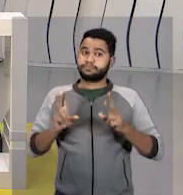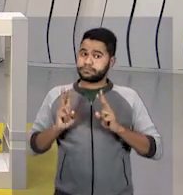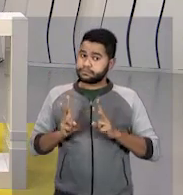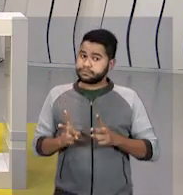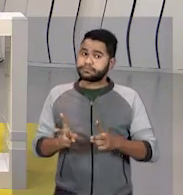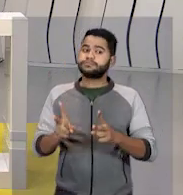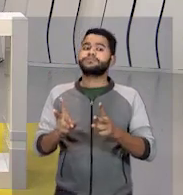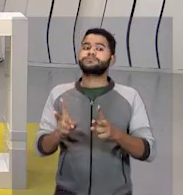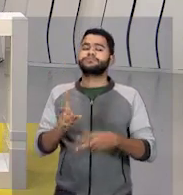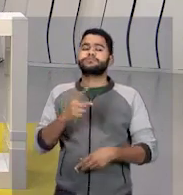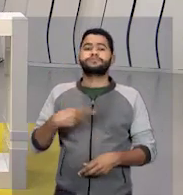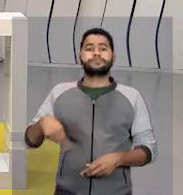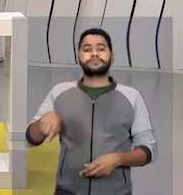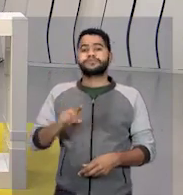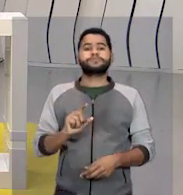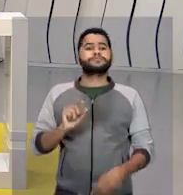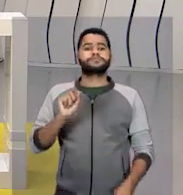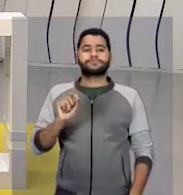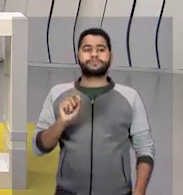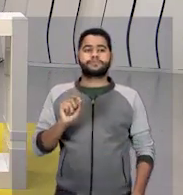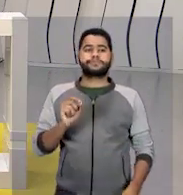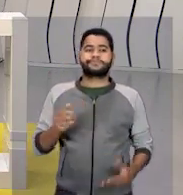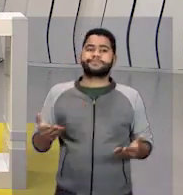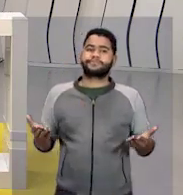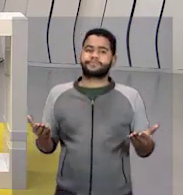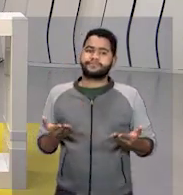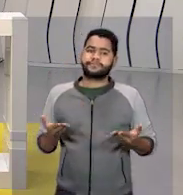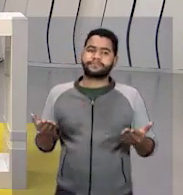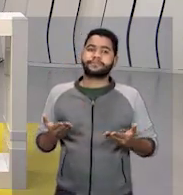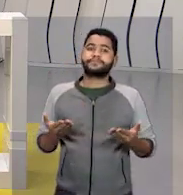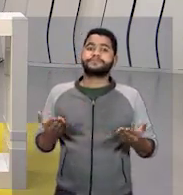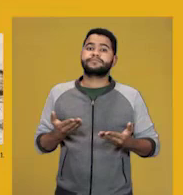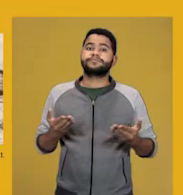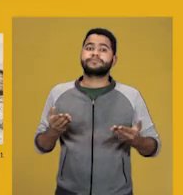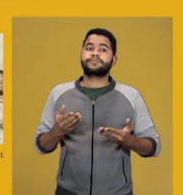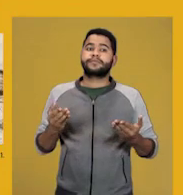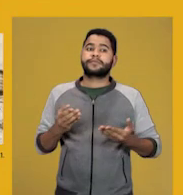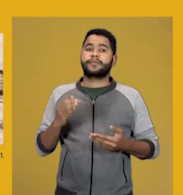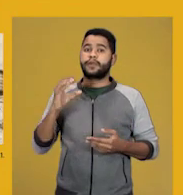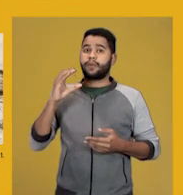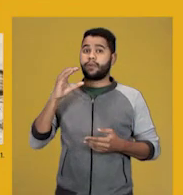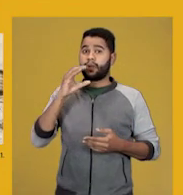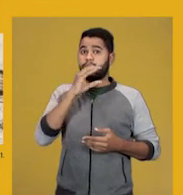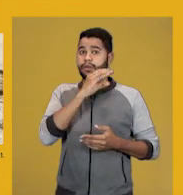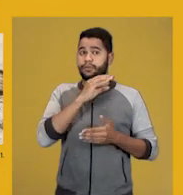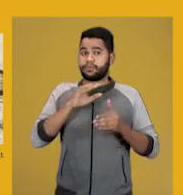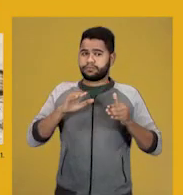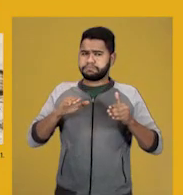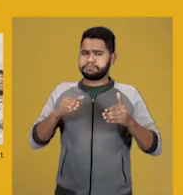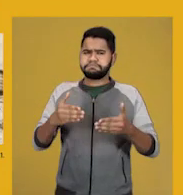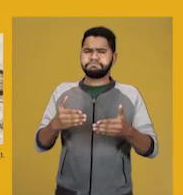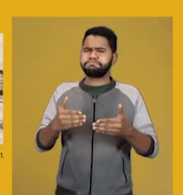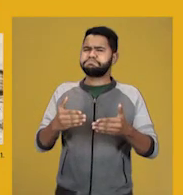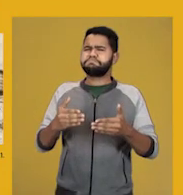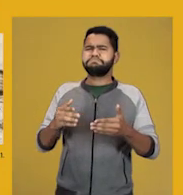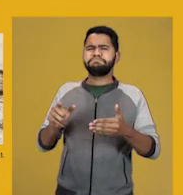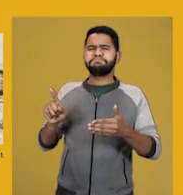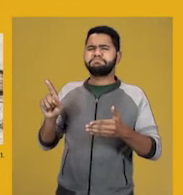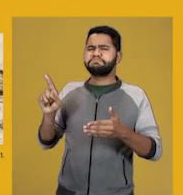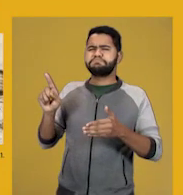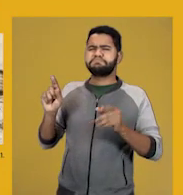Continuando, nós vamos, então, agora ao calor específico. O que vem a ser